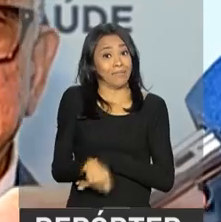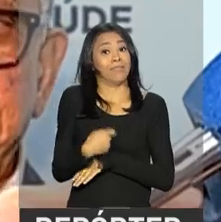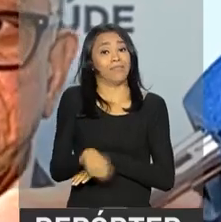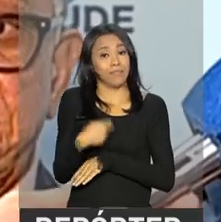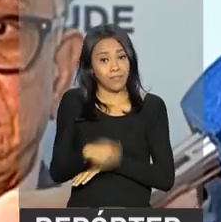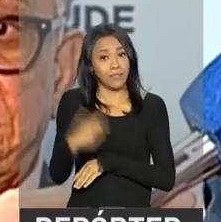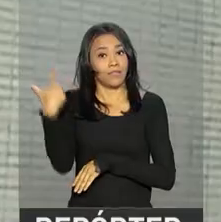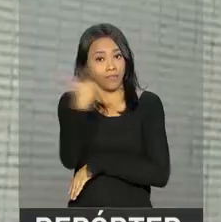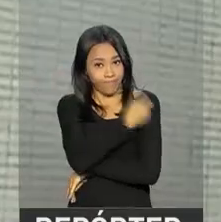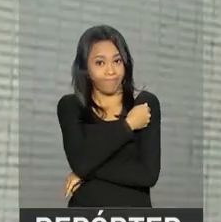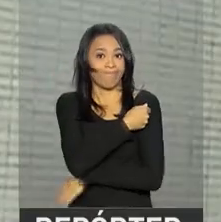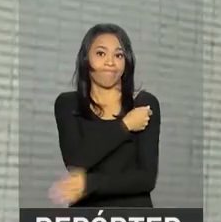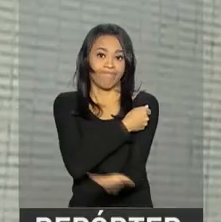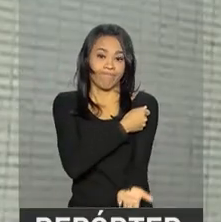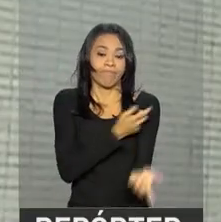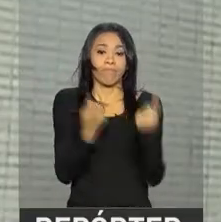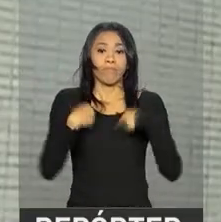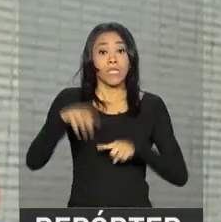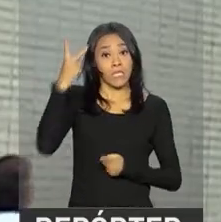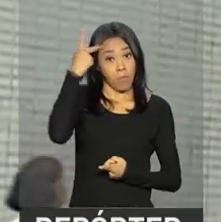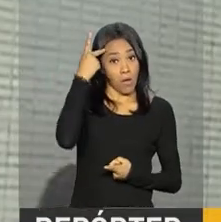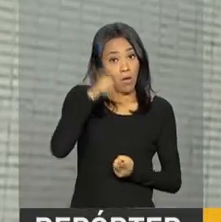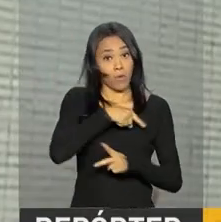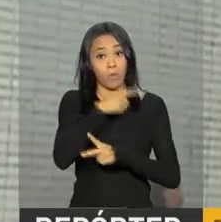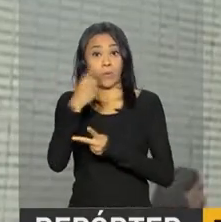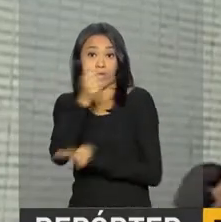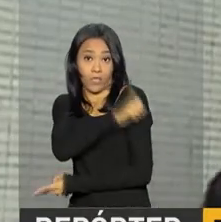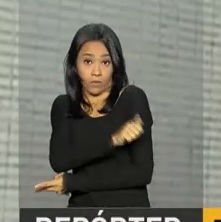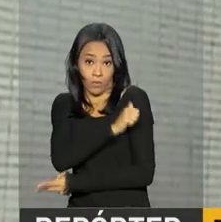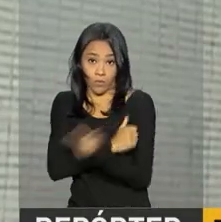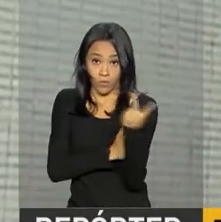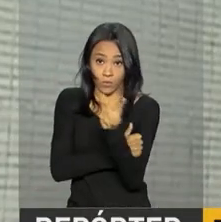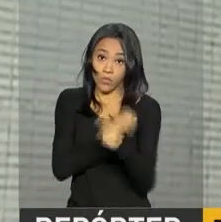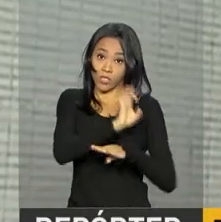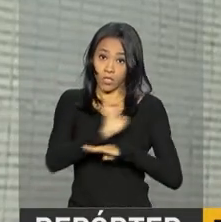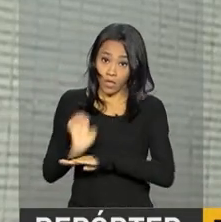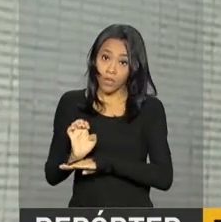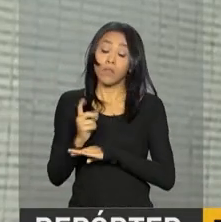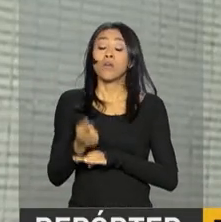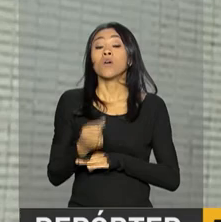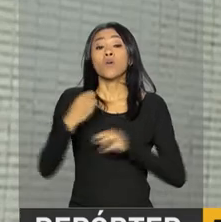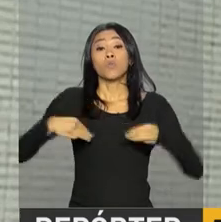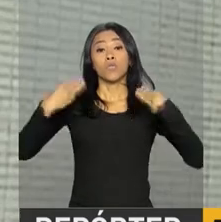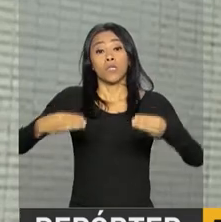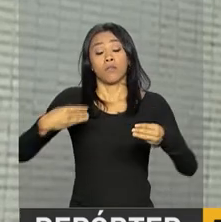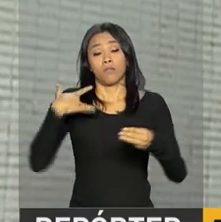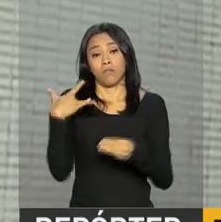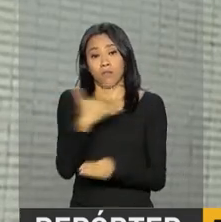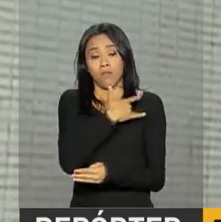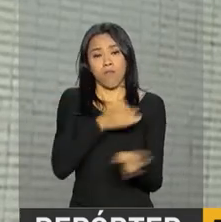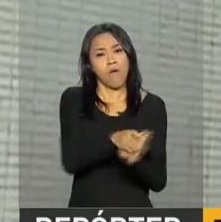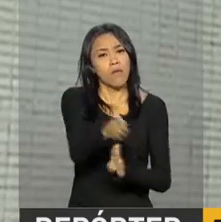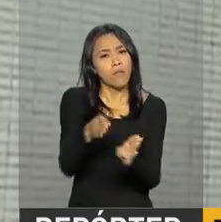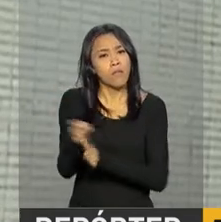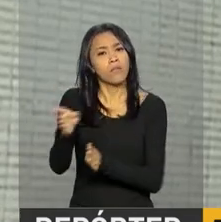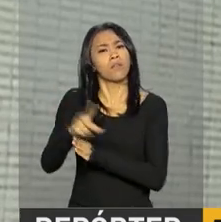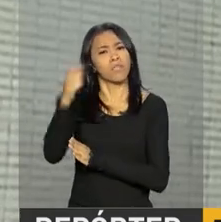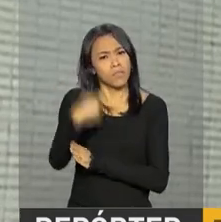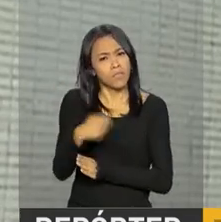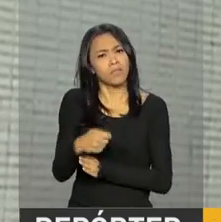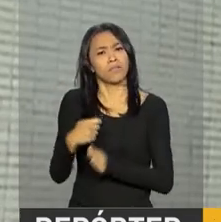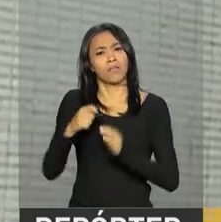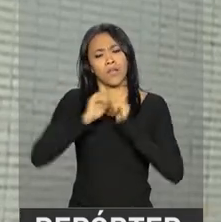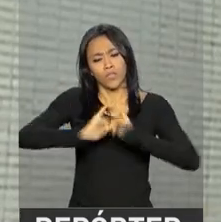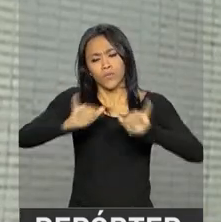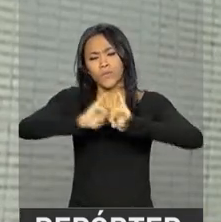que deve haver vacinação. Em São Paulo e no Rio de Janeiro, a recomendação do Ministério da Saúde é que a campanha seja estendida até